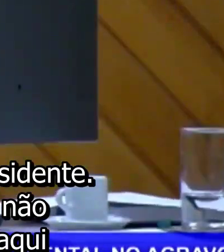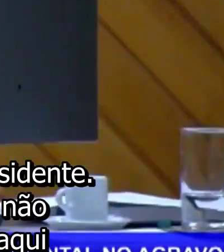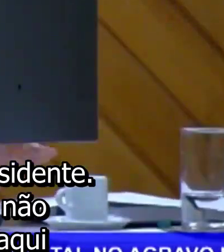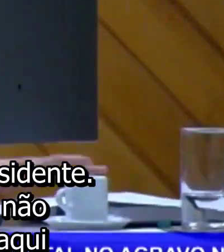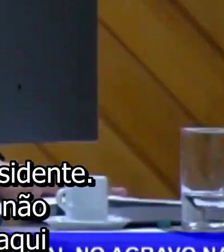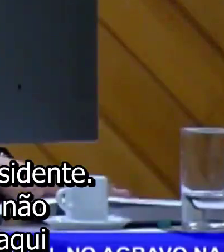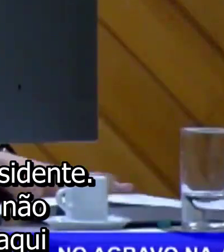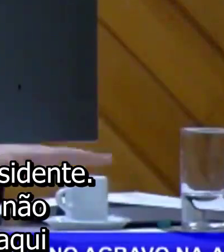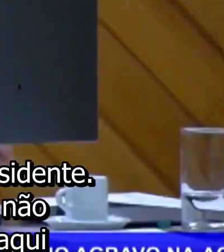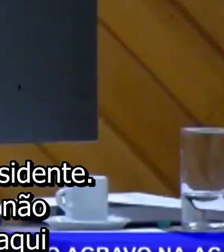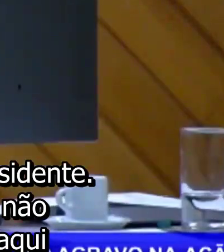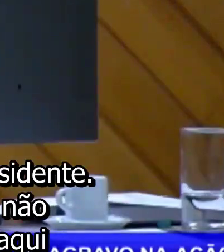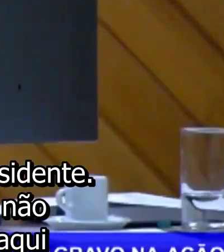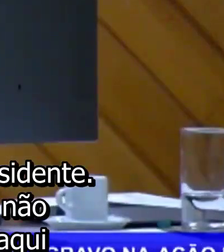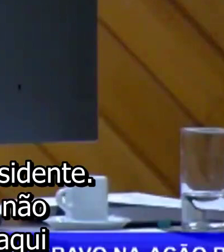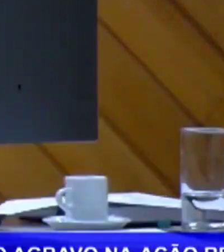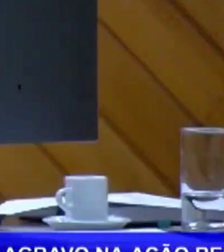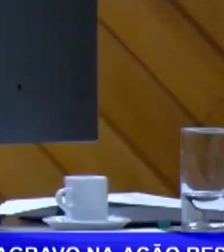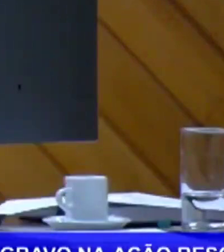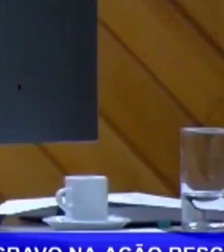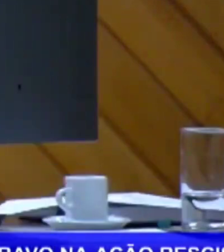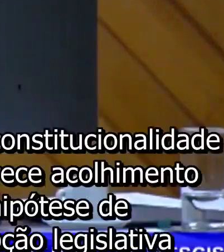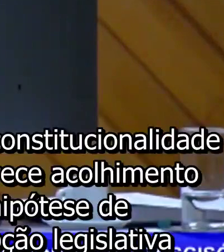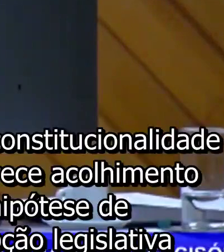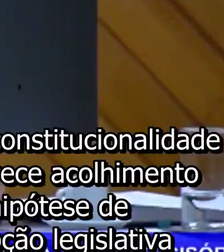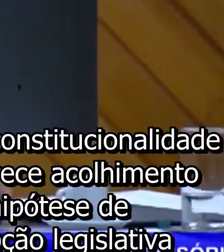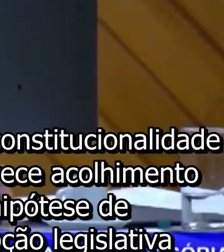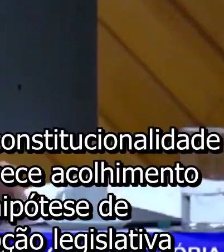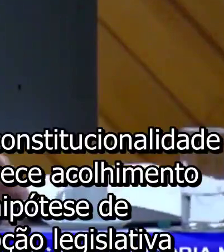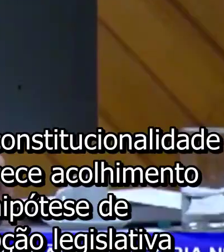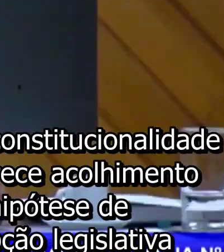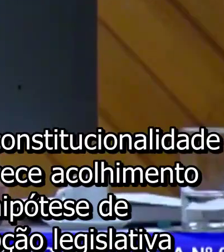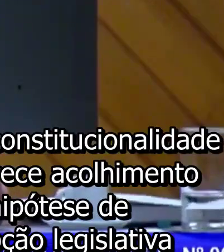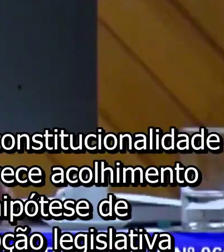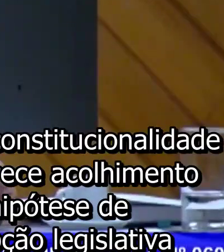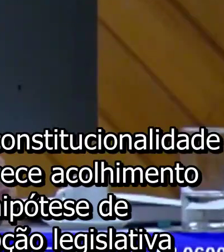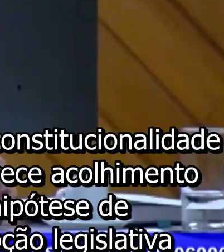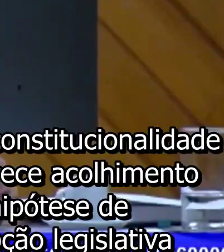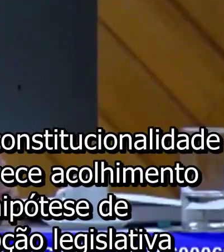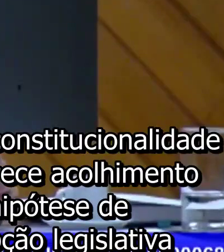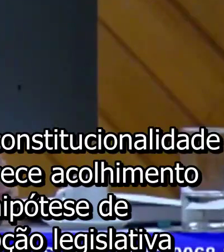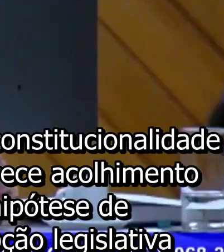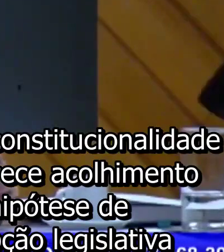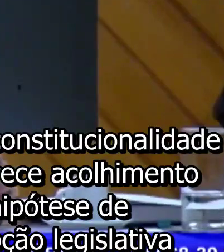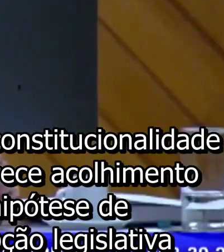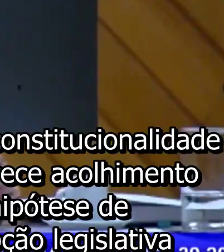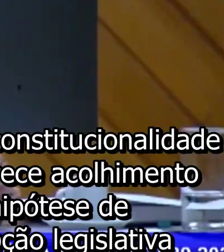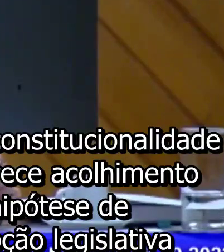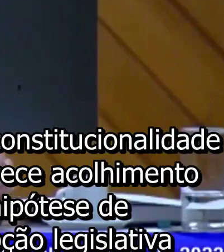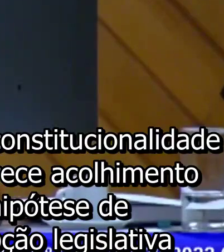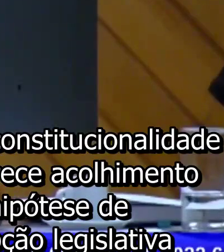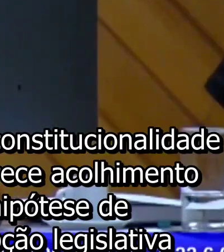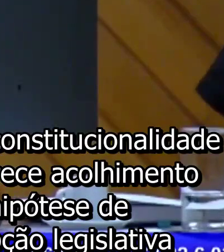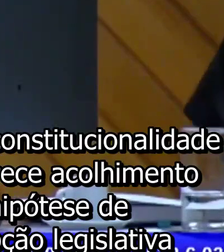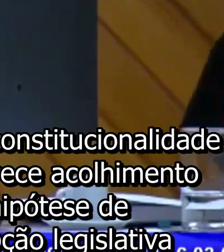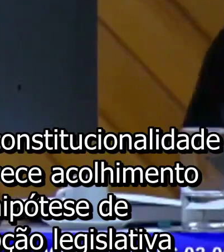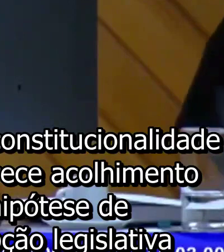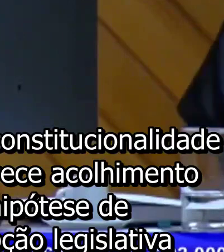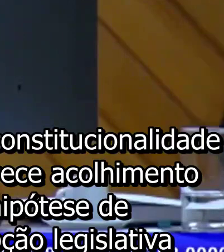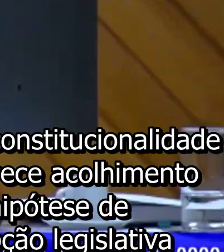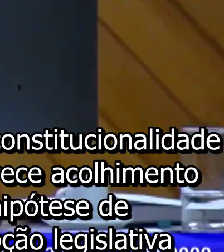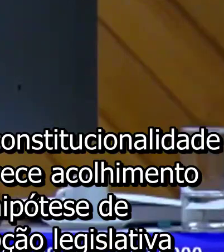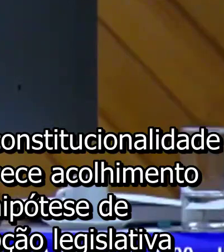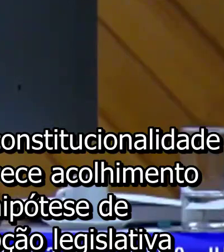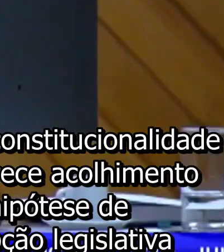né? Foi para todos aqui. Então, continuando o voto, no que tange ao incidente de